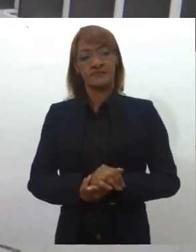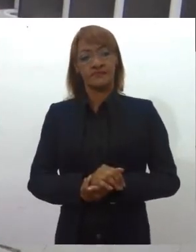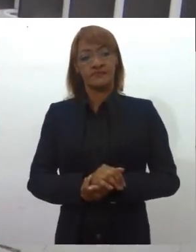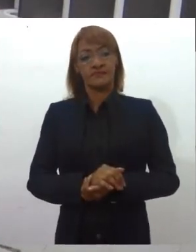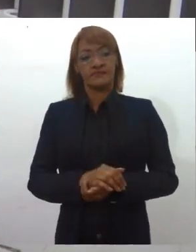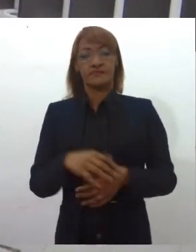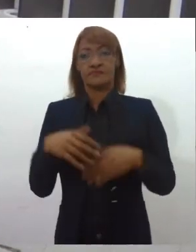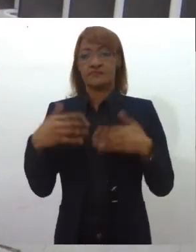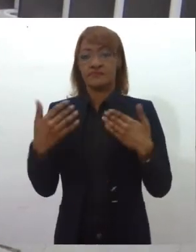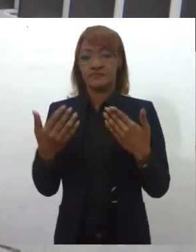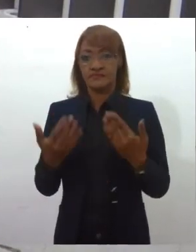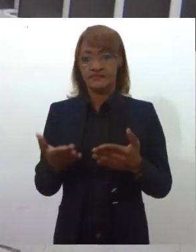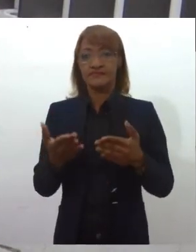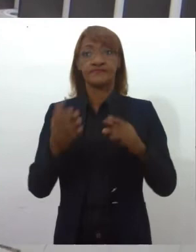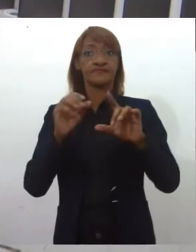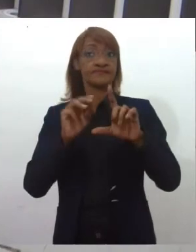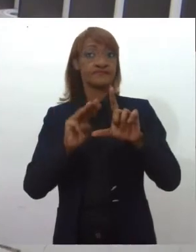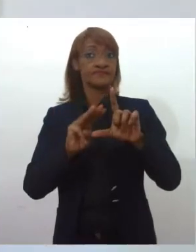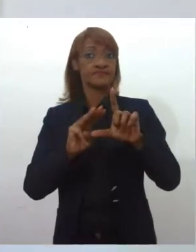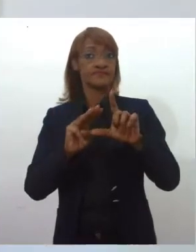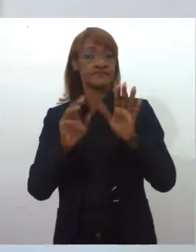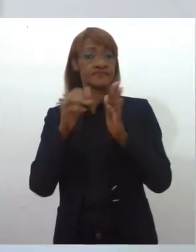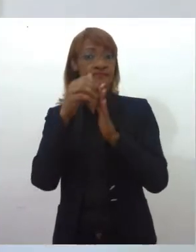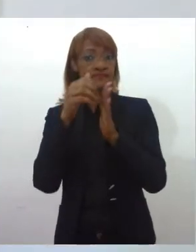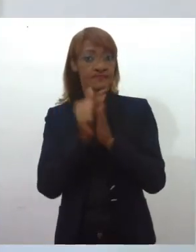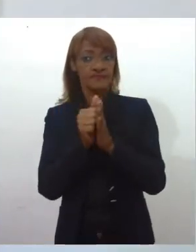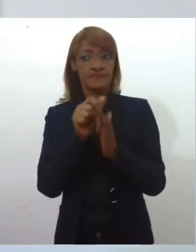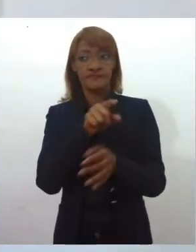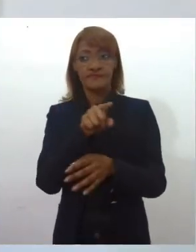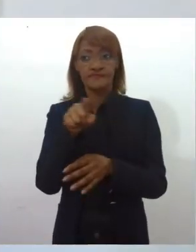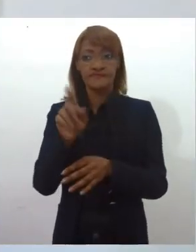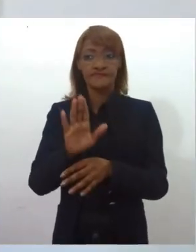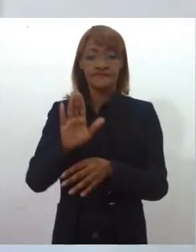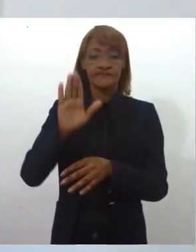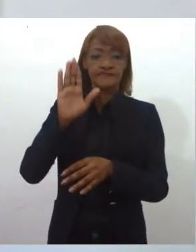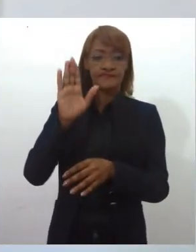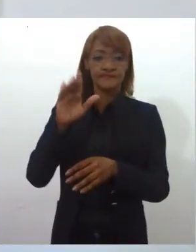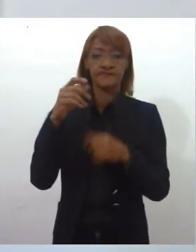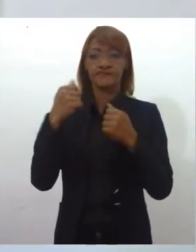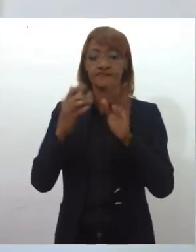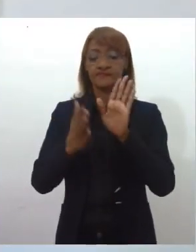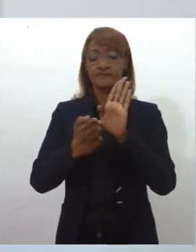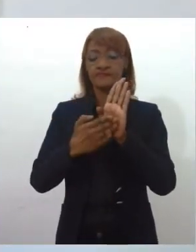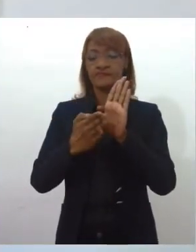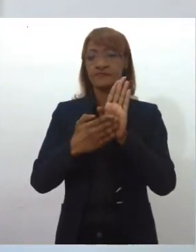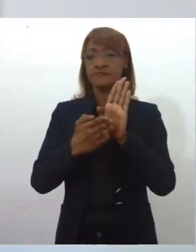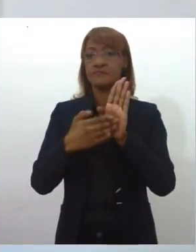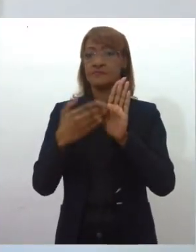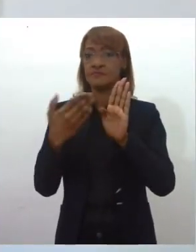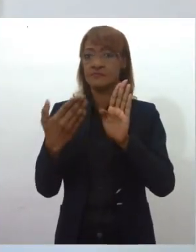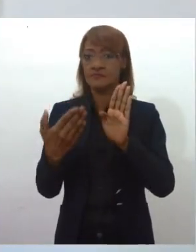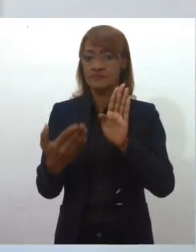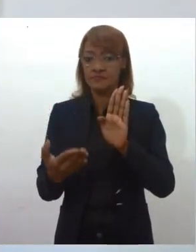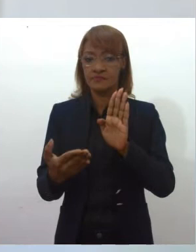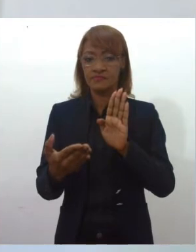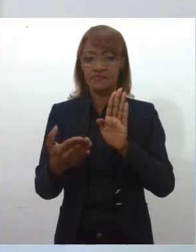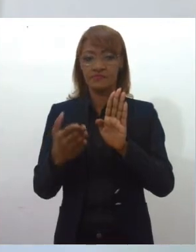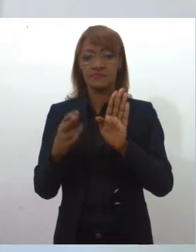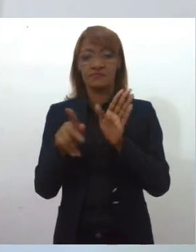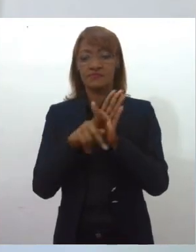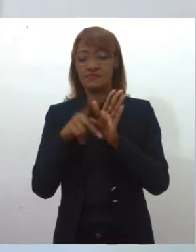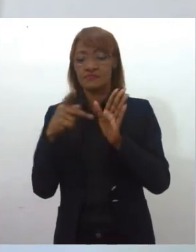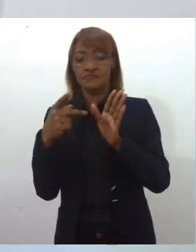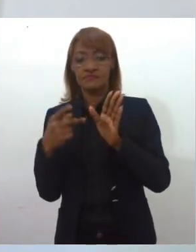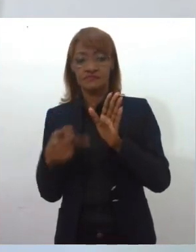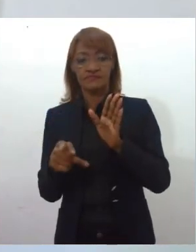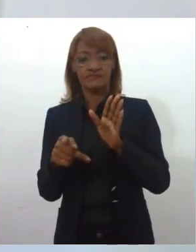Pronto, as inscrições, os candidatos precisam mandar suas propostas, né, através do EDOC, né,